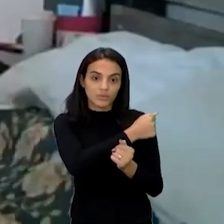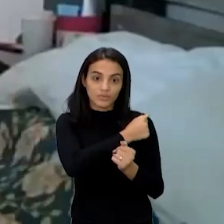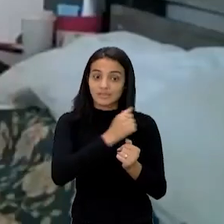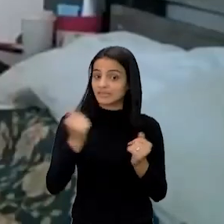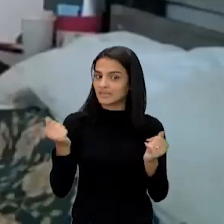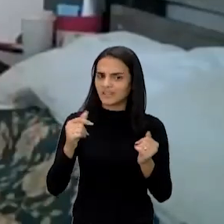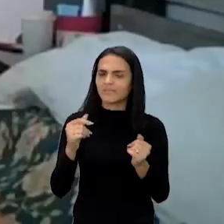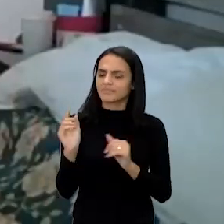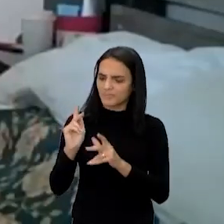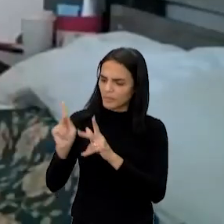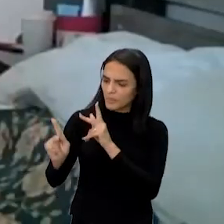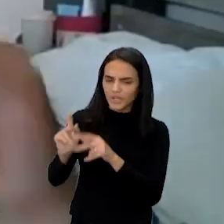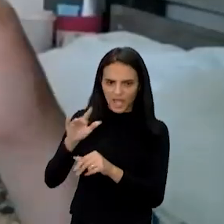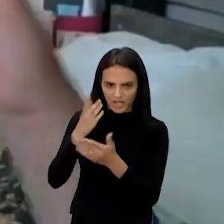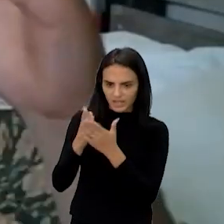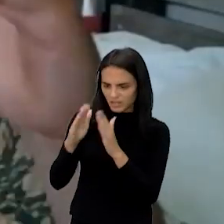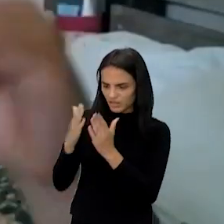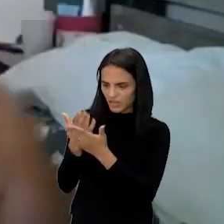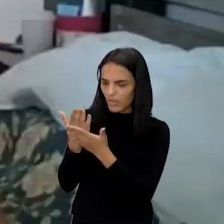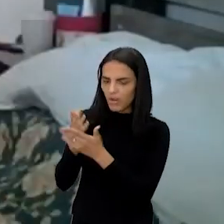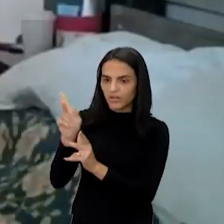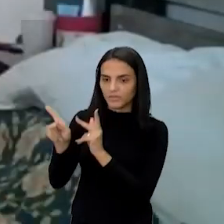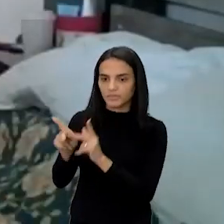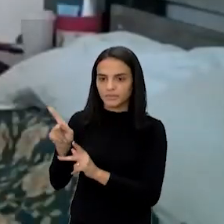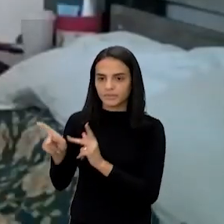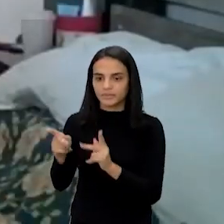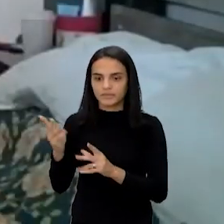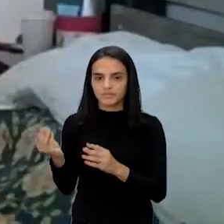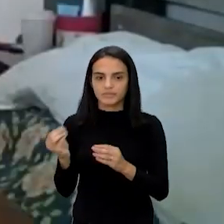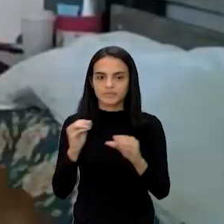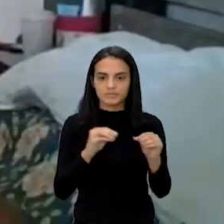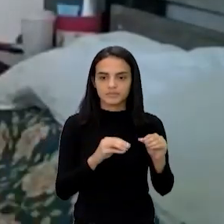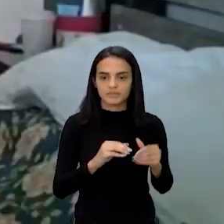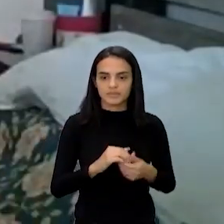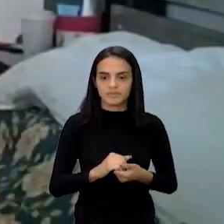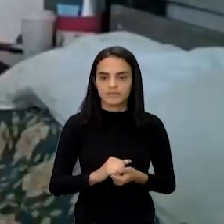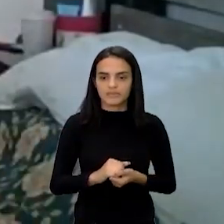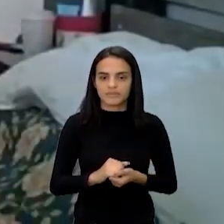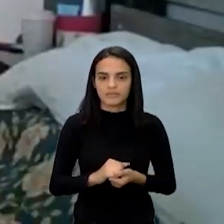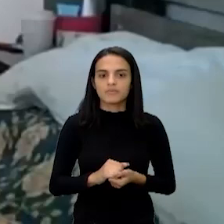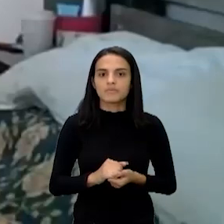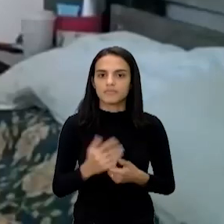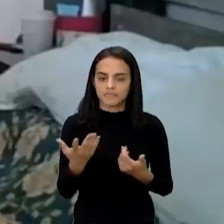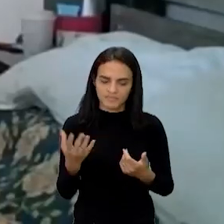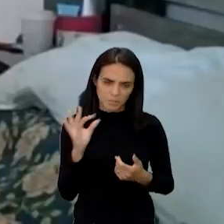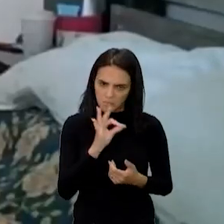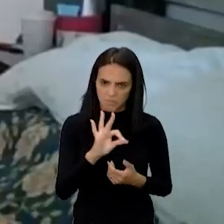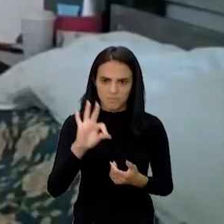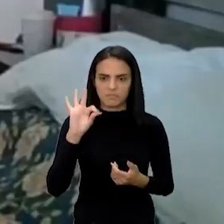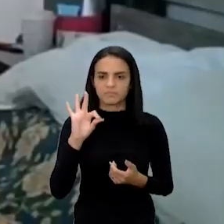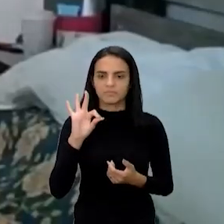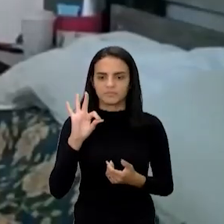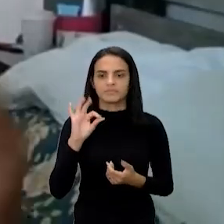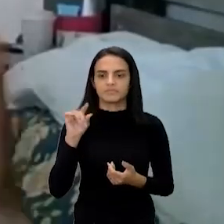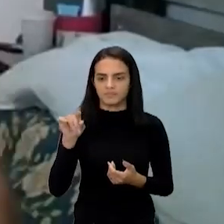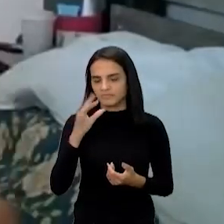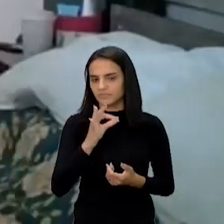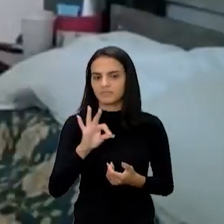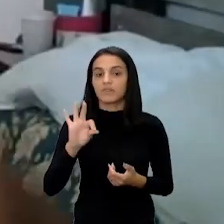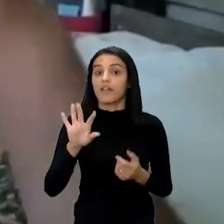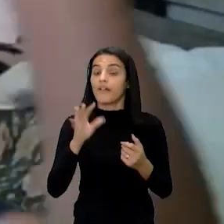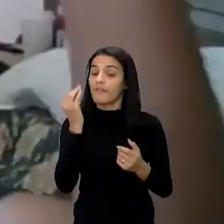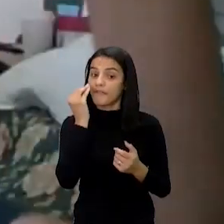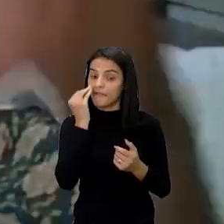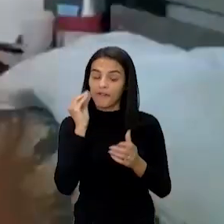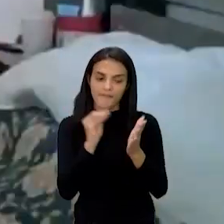são excelentes, são alunos que estão no topo. Então, geralmente, esse pessoal, eles são ótimos, né? Acho que falta mesmo é